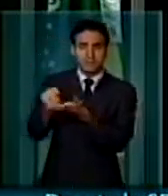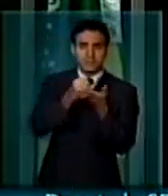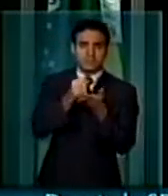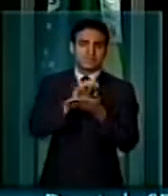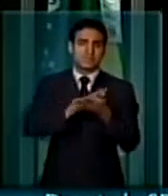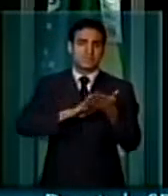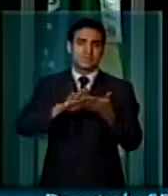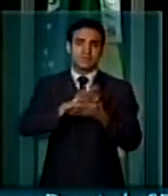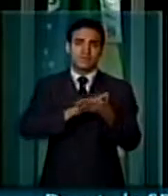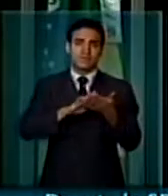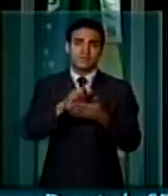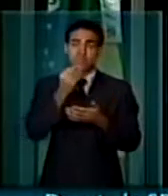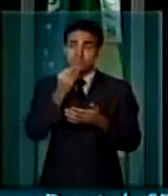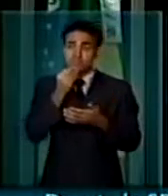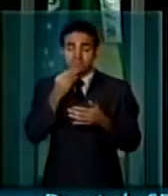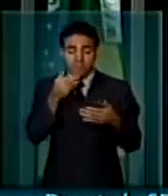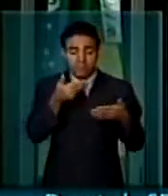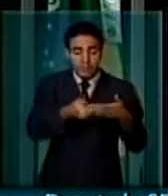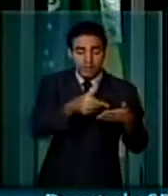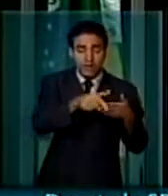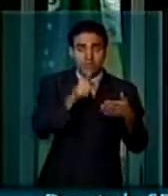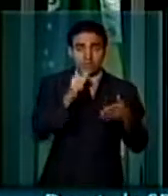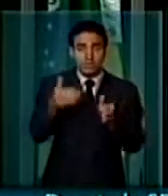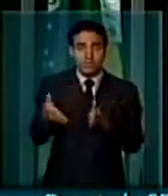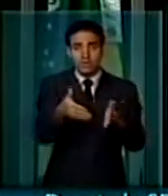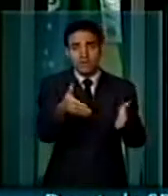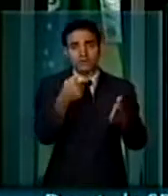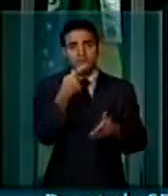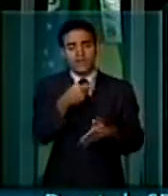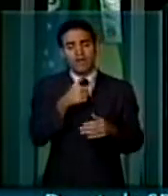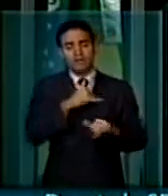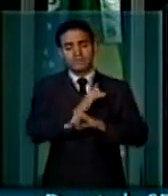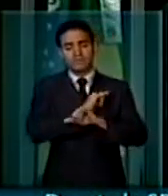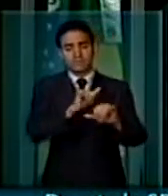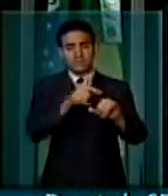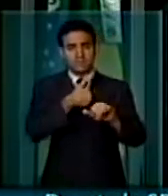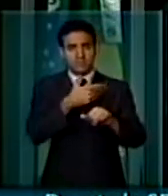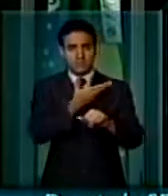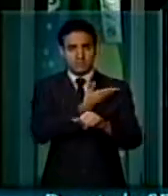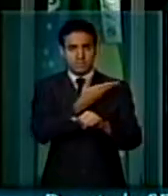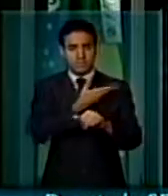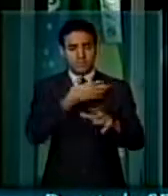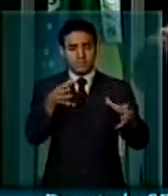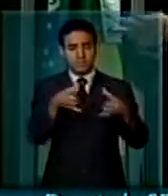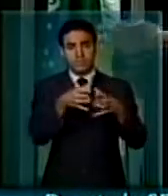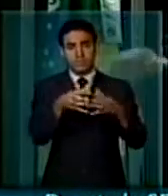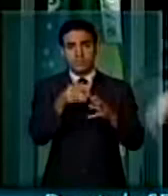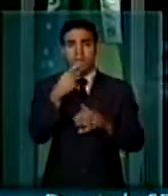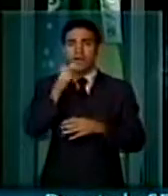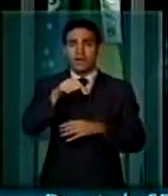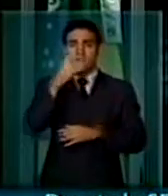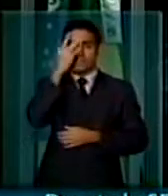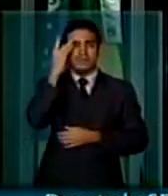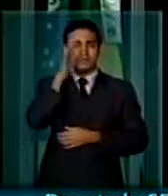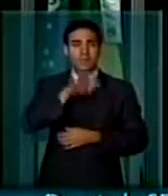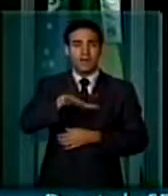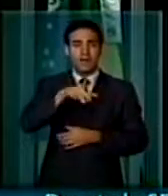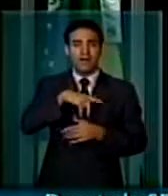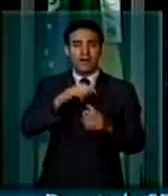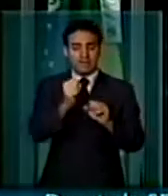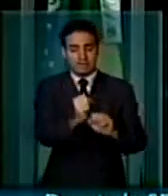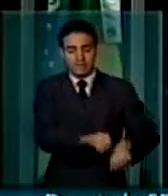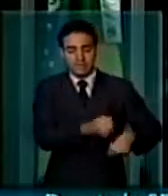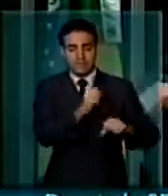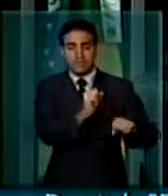na beira do rio Oiapoque e dissesse para os catraieiros ou canoeiros, como nós chamamos, que são aquelas pessoas que andam nas